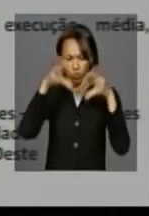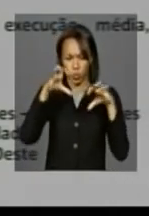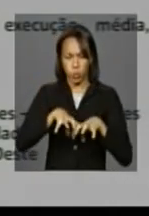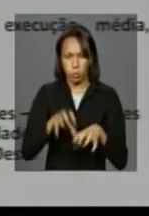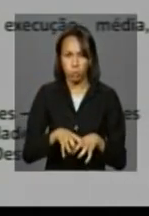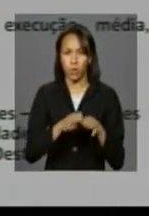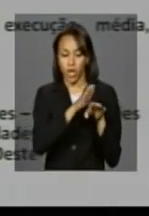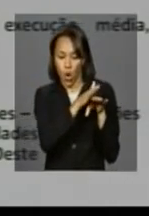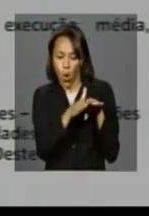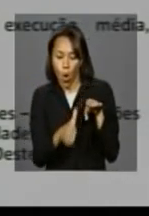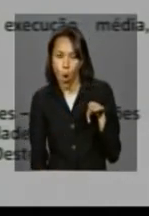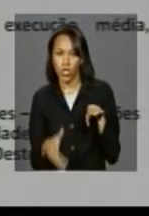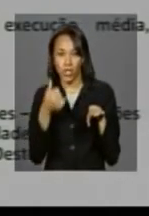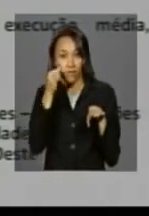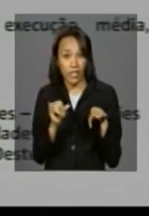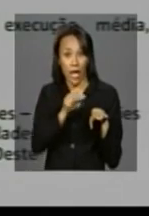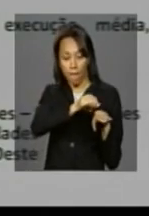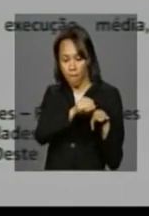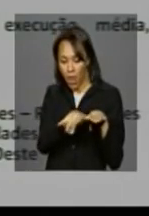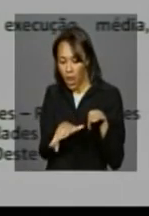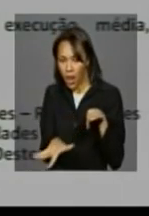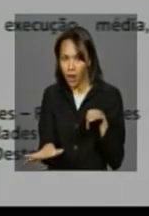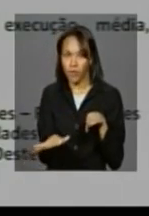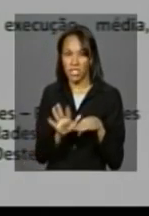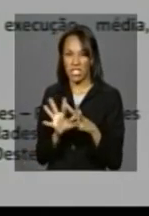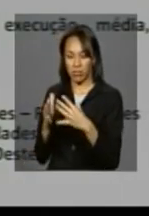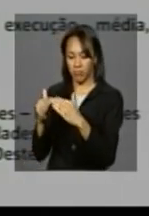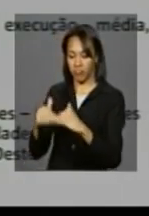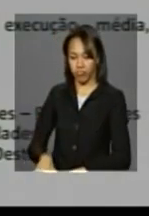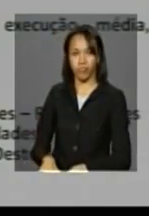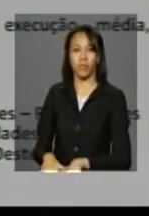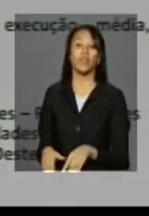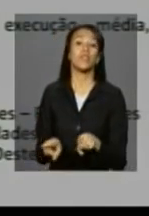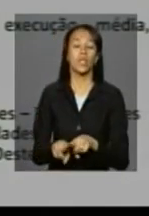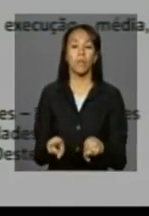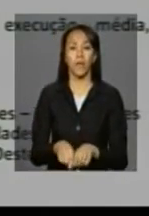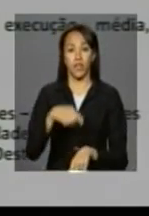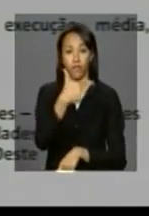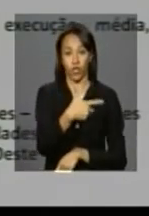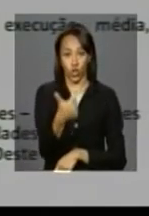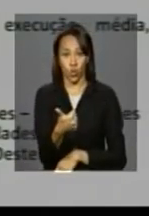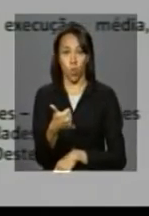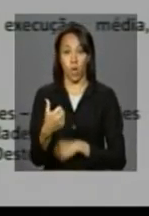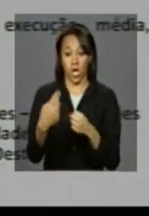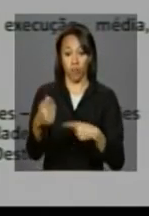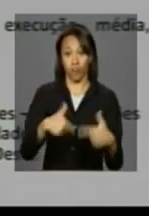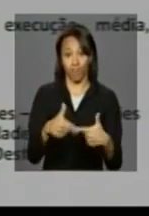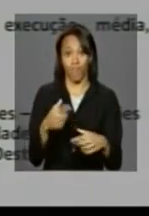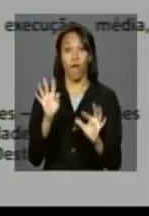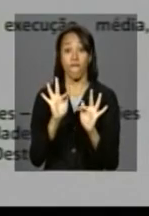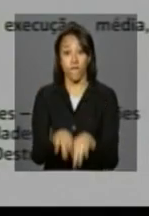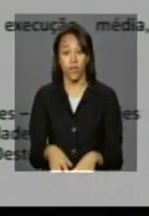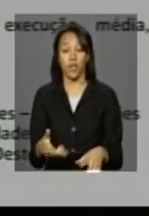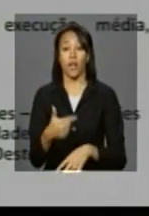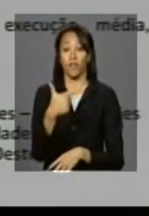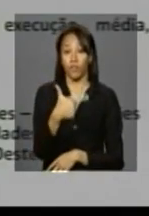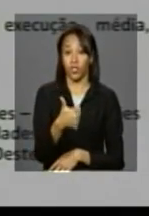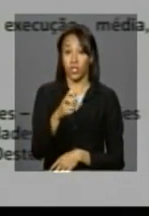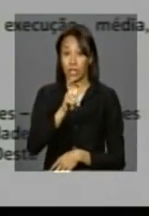encosta, contenção de encosta para evitar deslizamentos, 21 obras concluídas, 51 obras